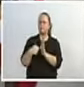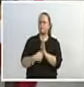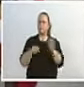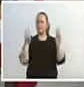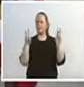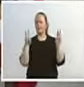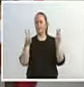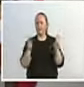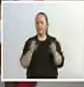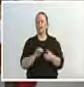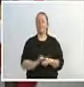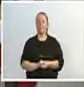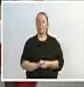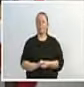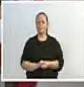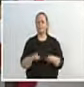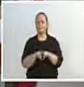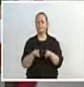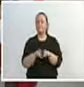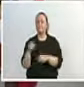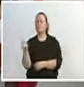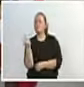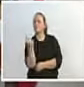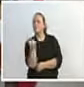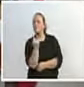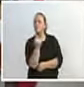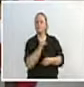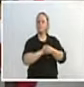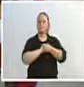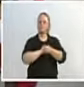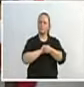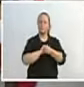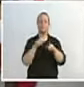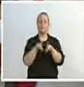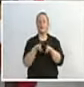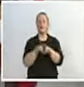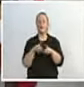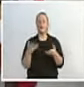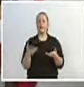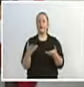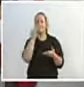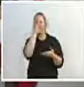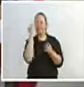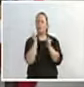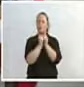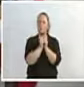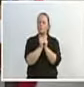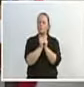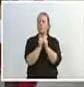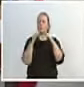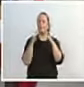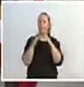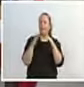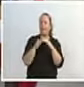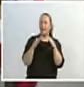a cada um e a cada uma também individualmente e saúdo quem está conosco e quem vai nos acompanhar nesta